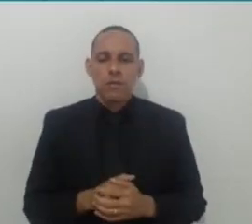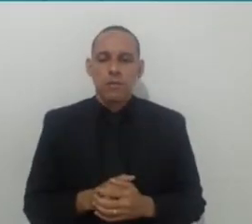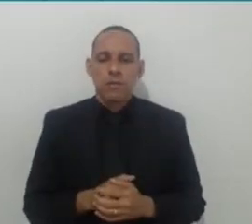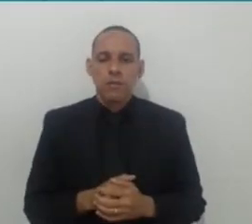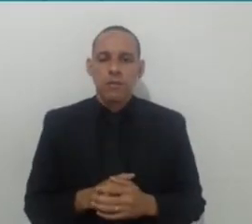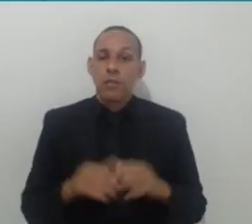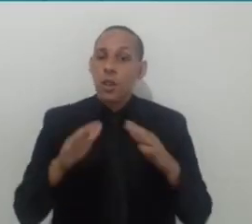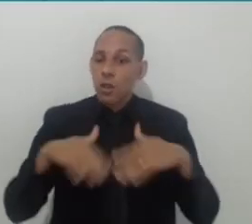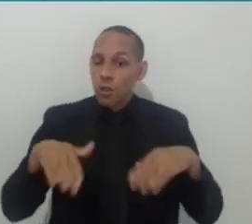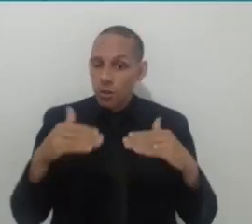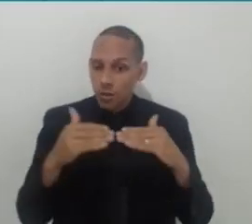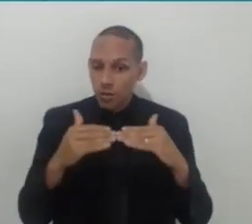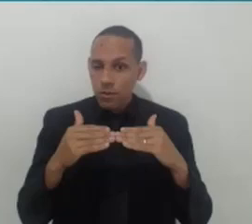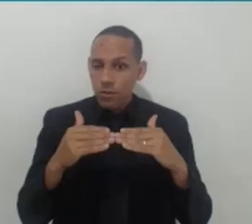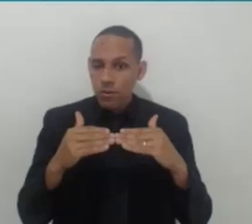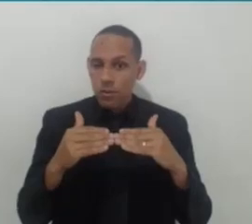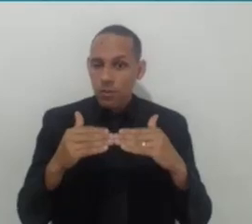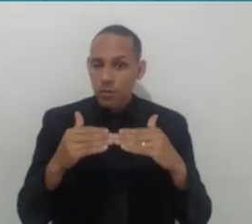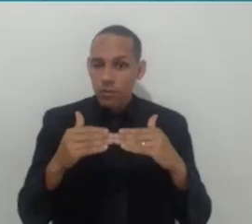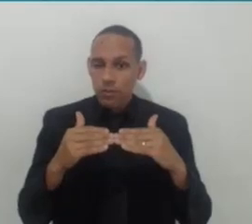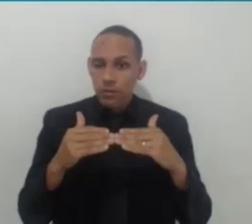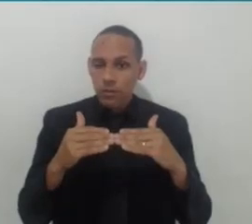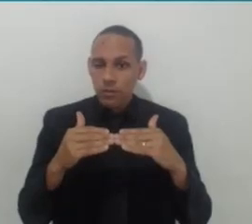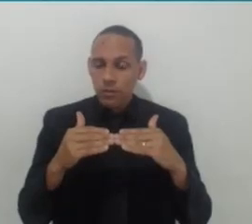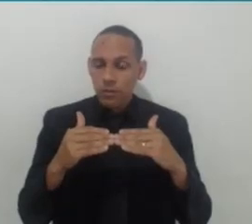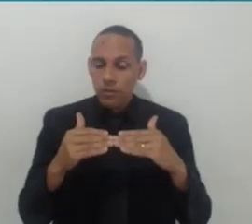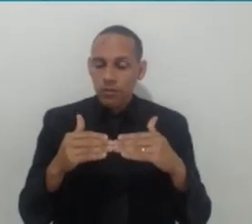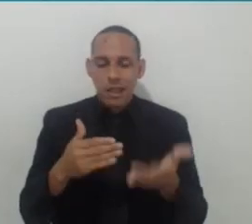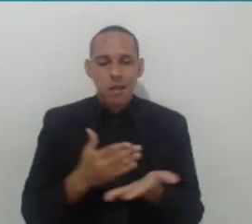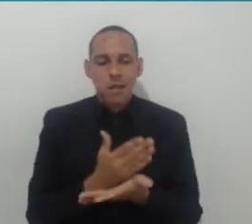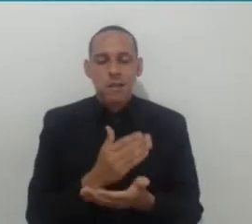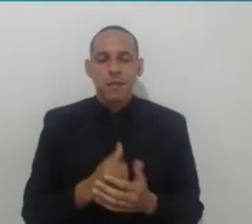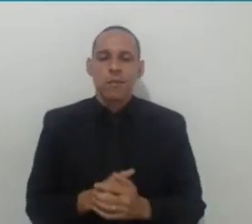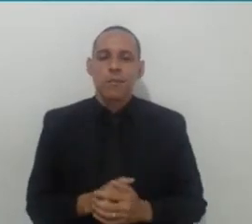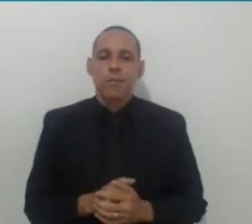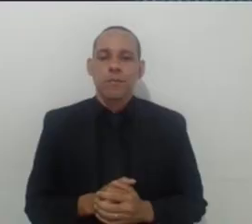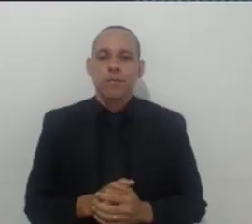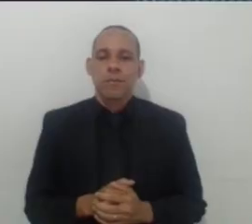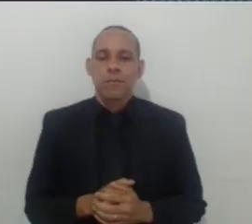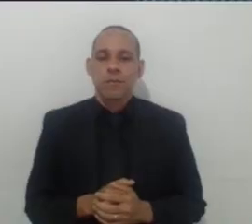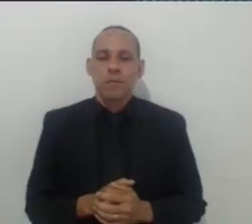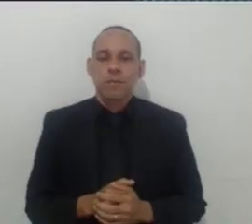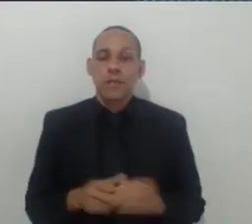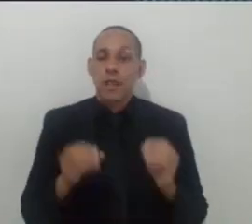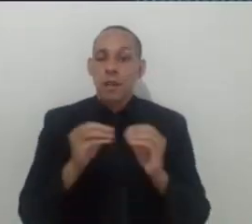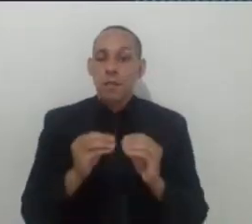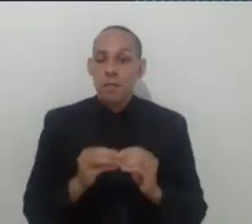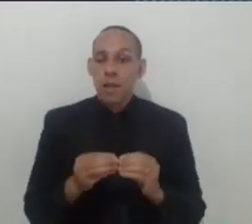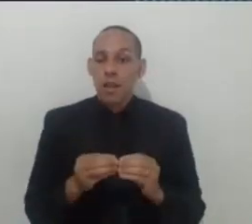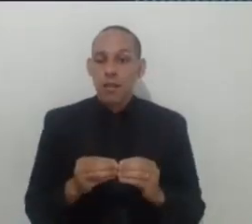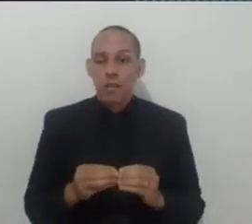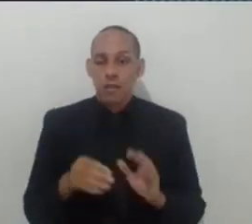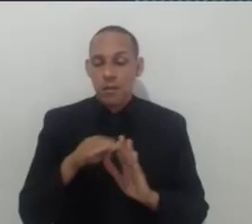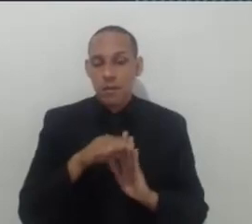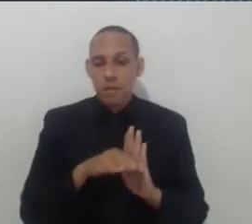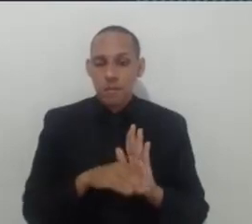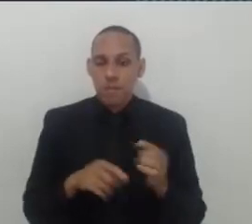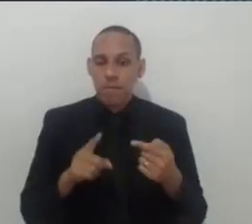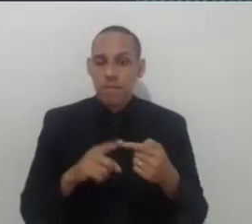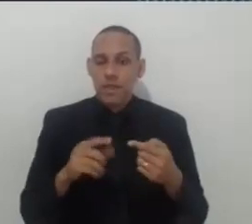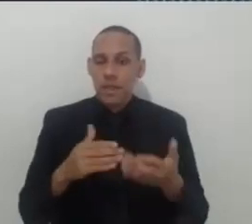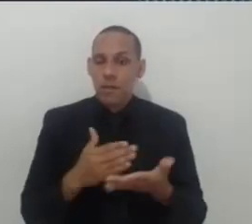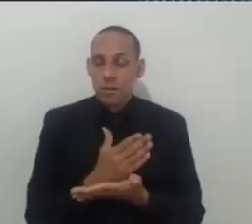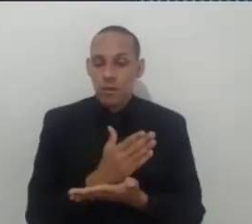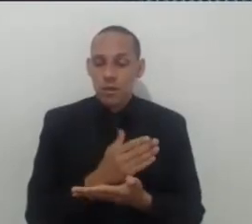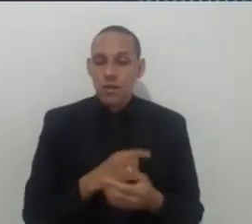Todos concordam? Então, aprovada. Na extrapauta, temos primeiro a homologação, né? Submeter